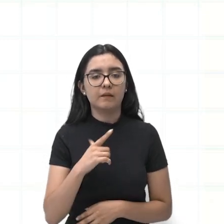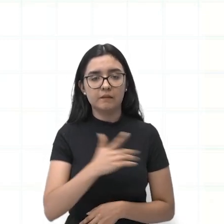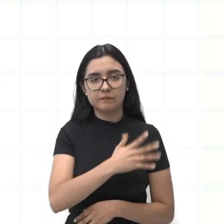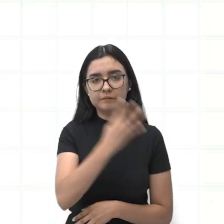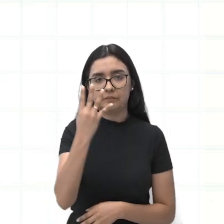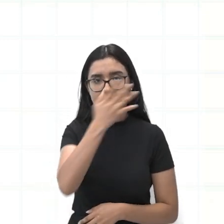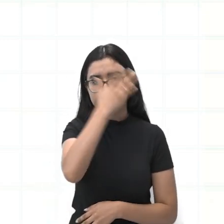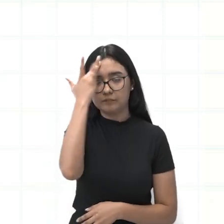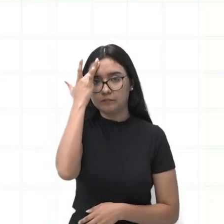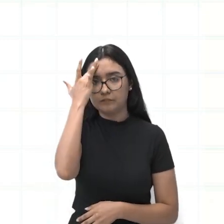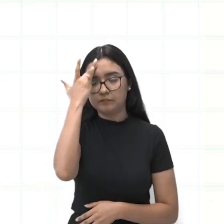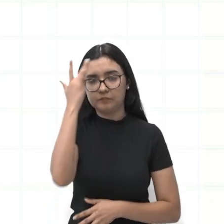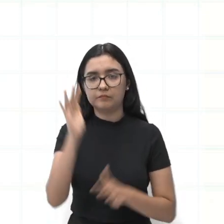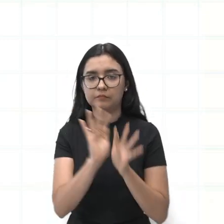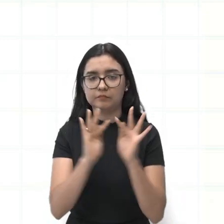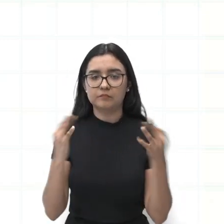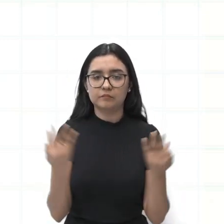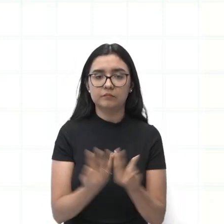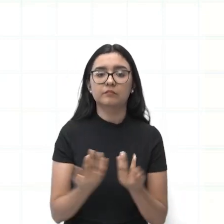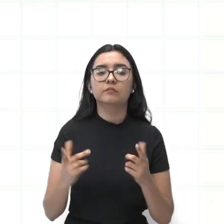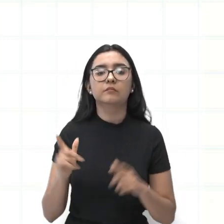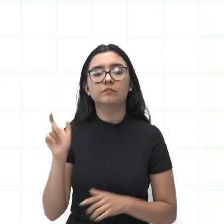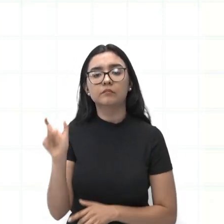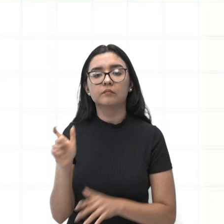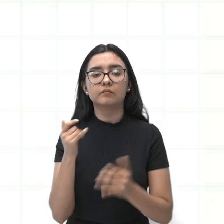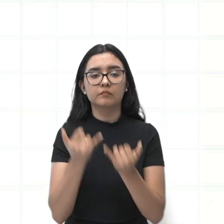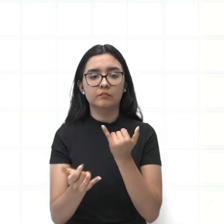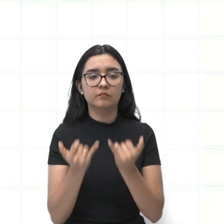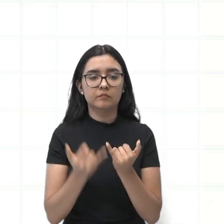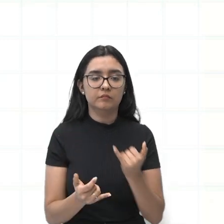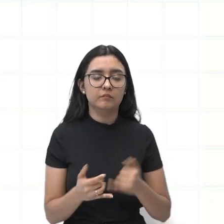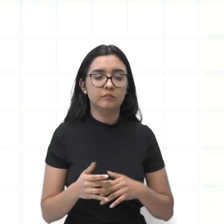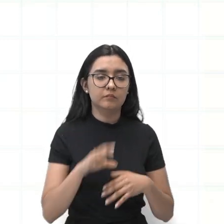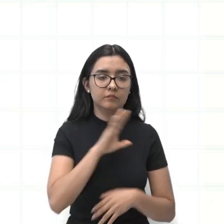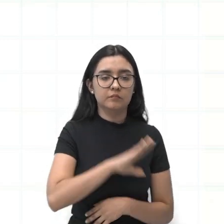4 members. 4 membros. Palavra cognata.